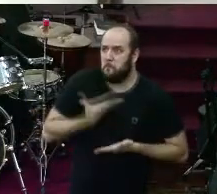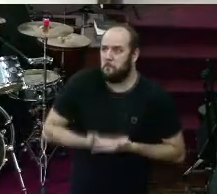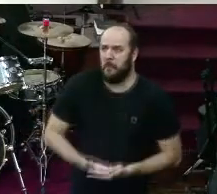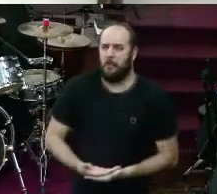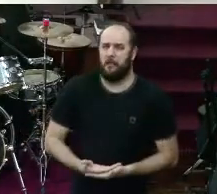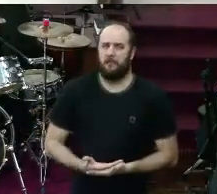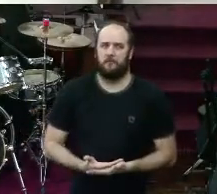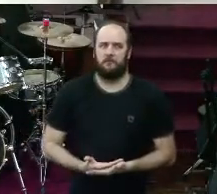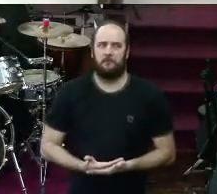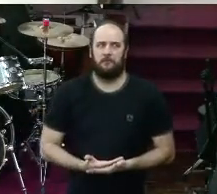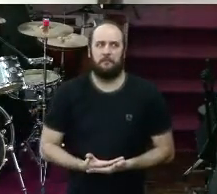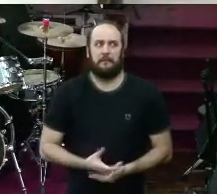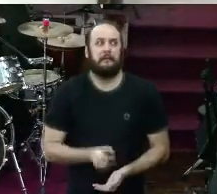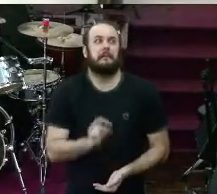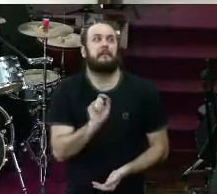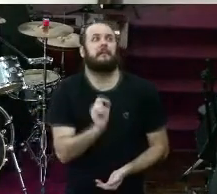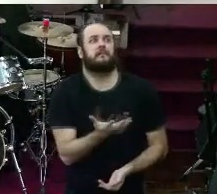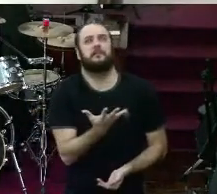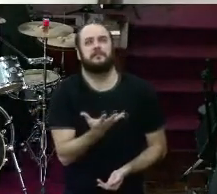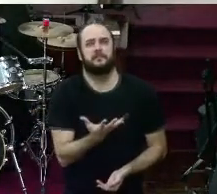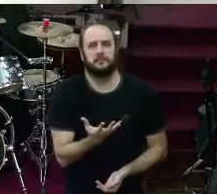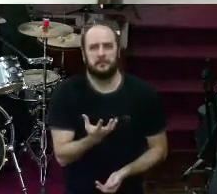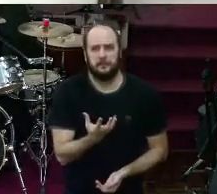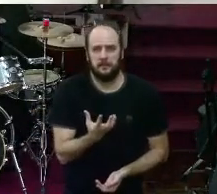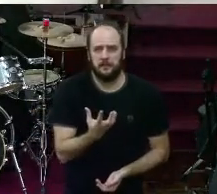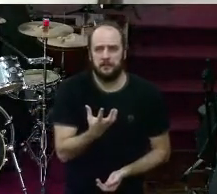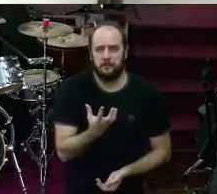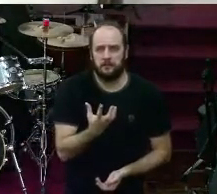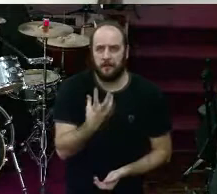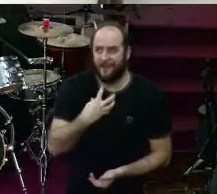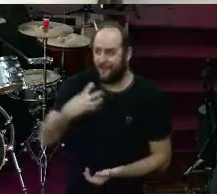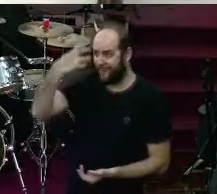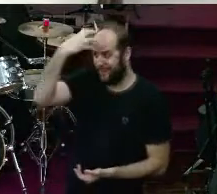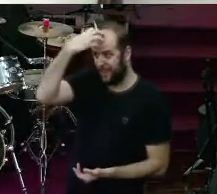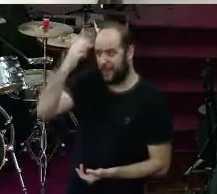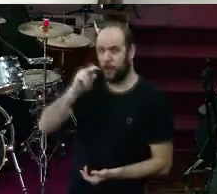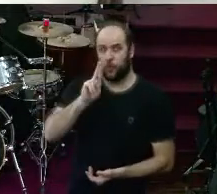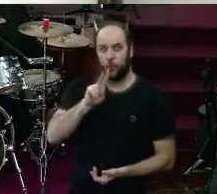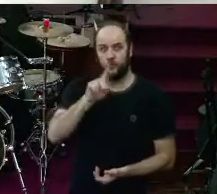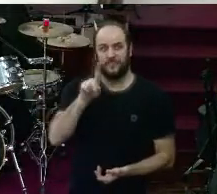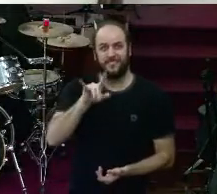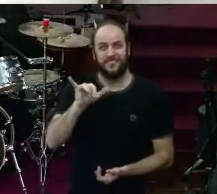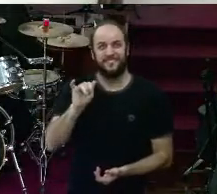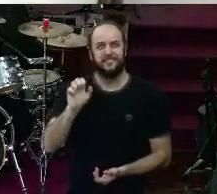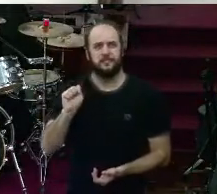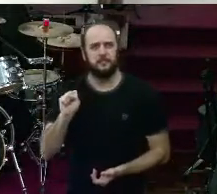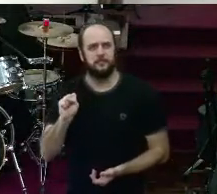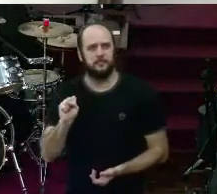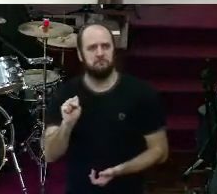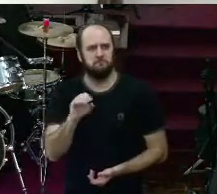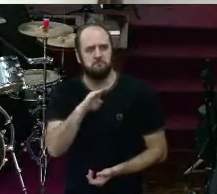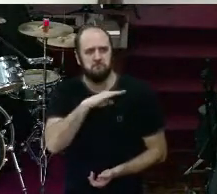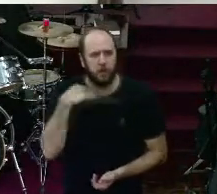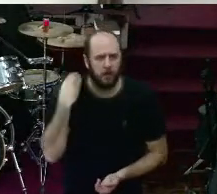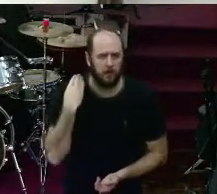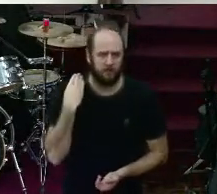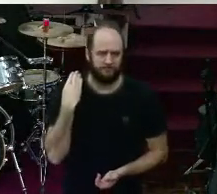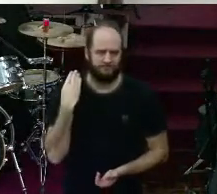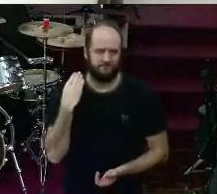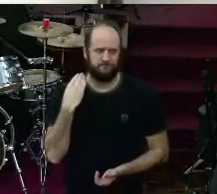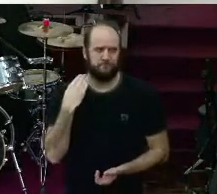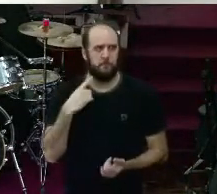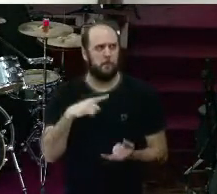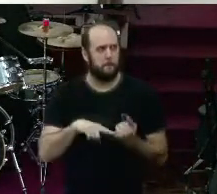E agora? O rei Uzias morreu, um rei que trouxe paz, prosperidade,